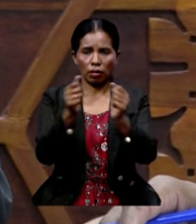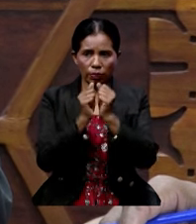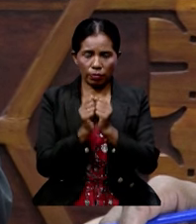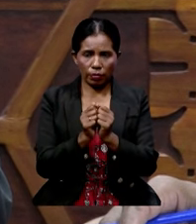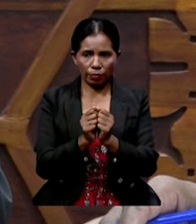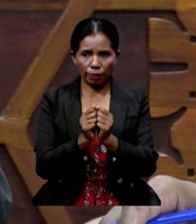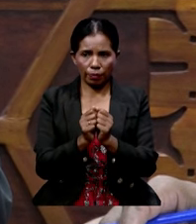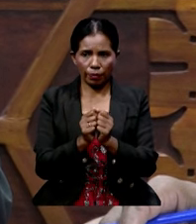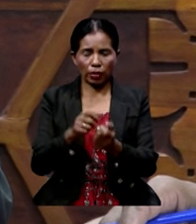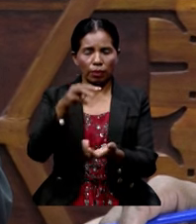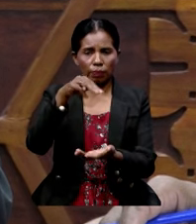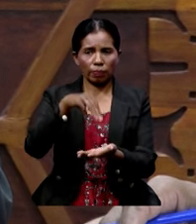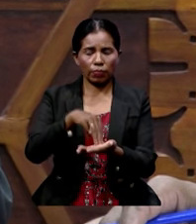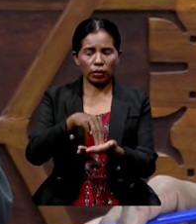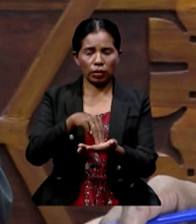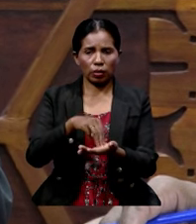Mac milhão